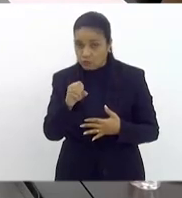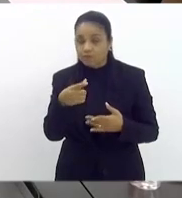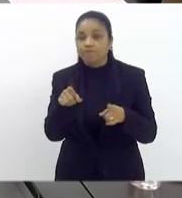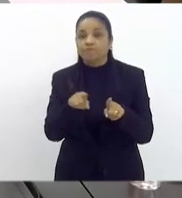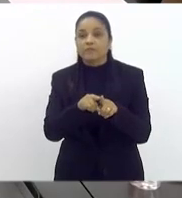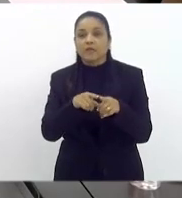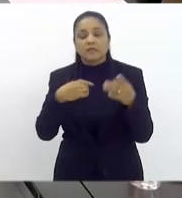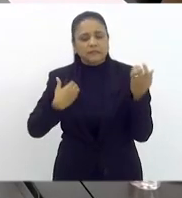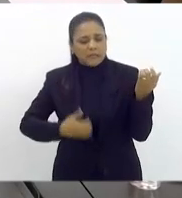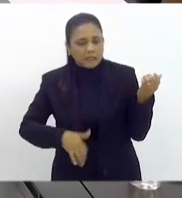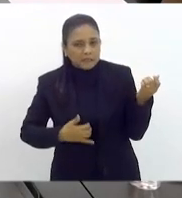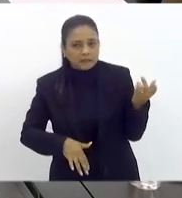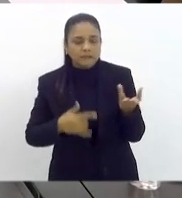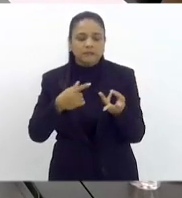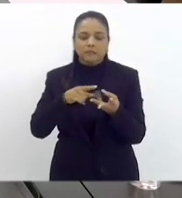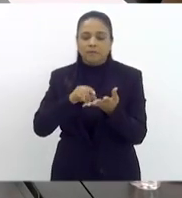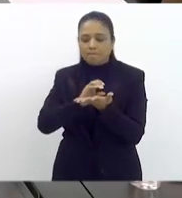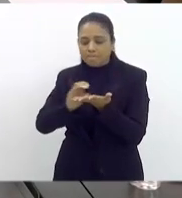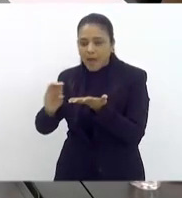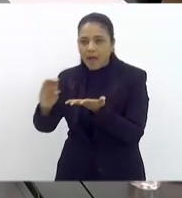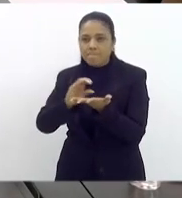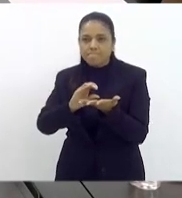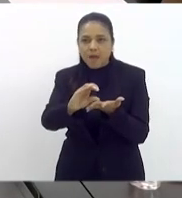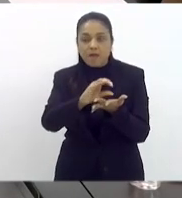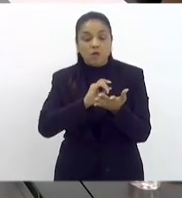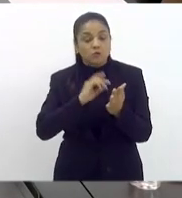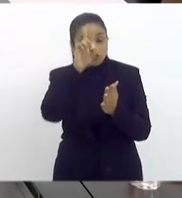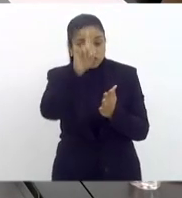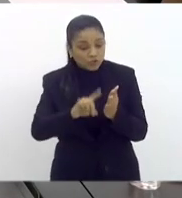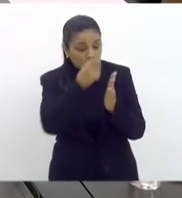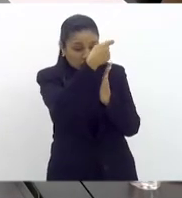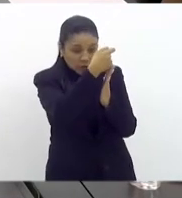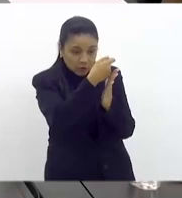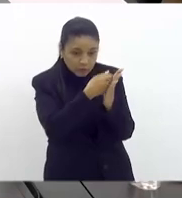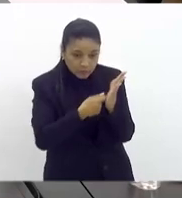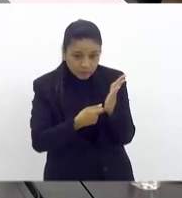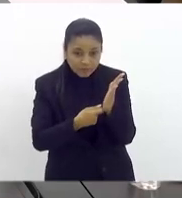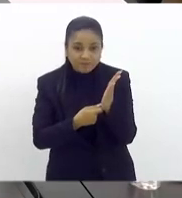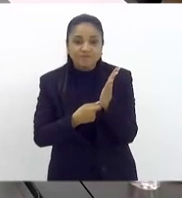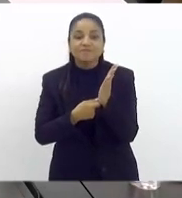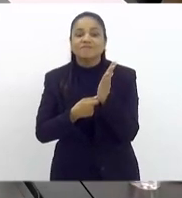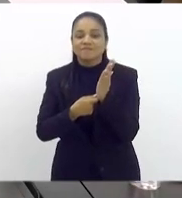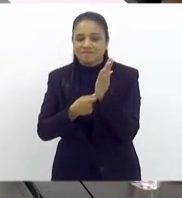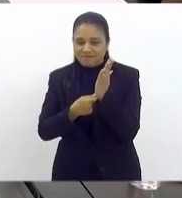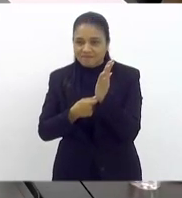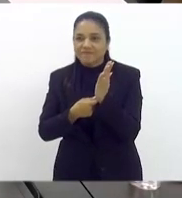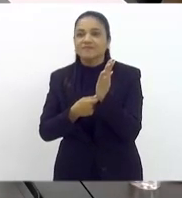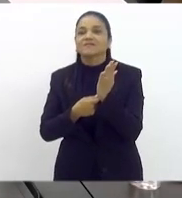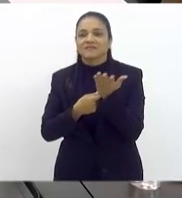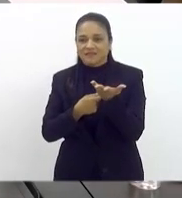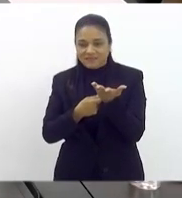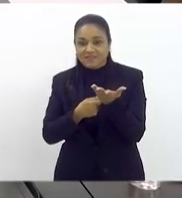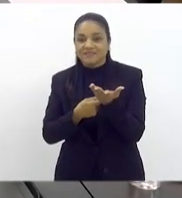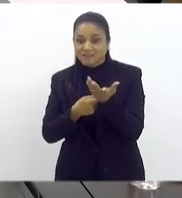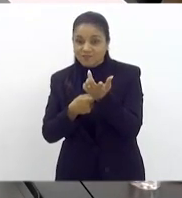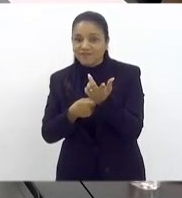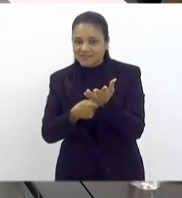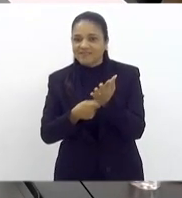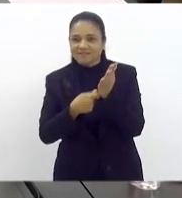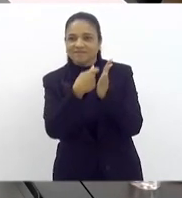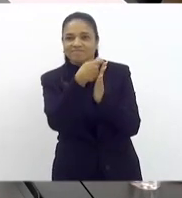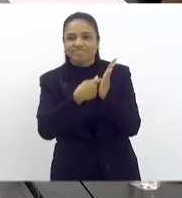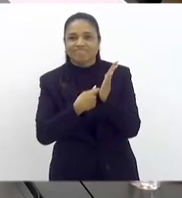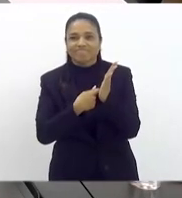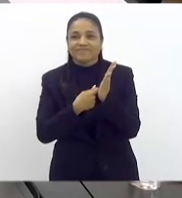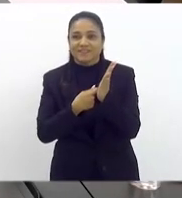etc. O direito de composição ele está dentro do fonograma. Se eu não gero fonograma, eu não tenho como distribuir. Agora, o que o Amorim está